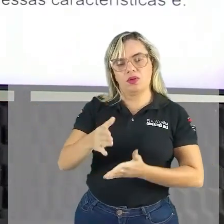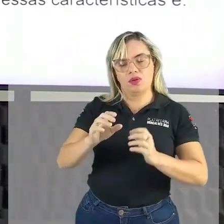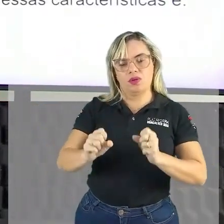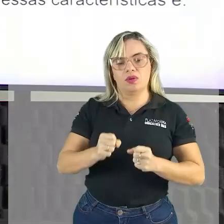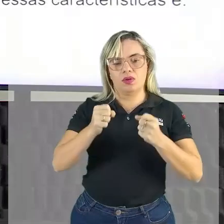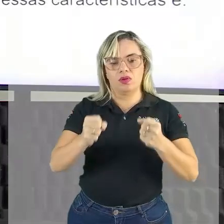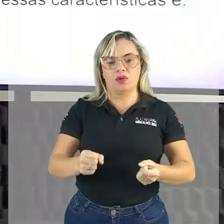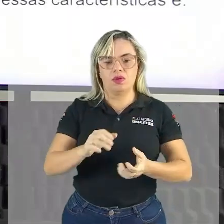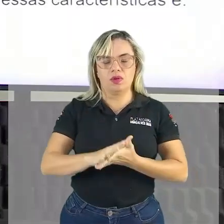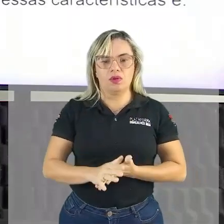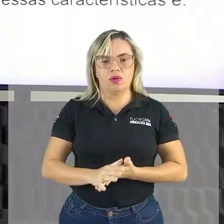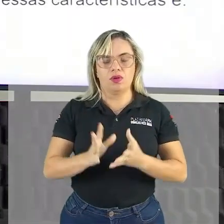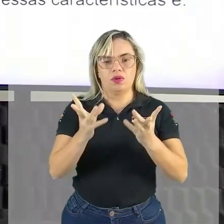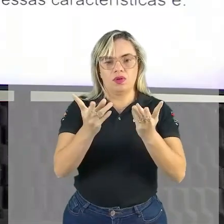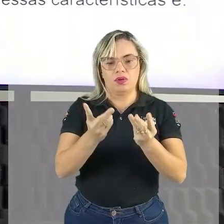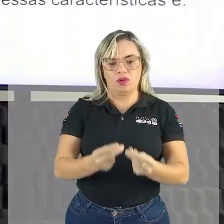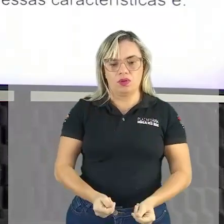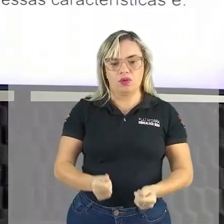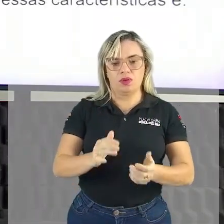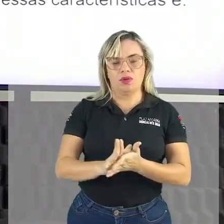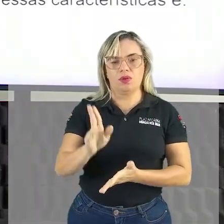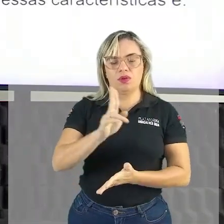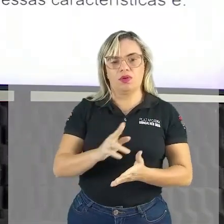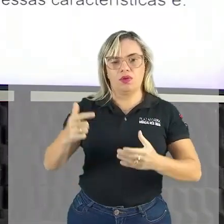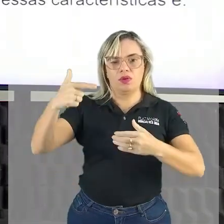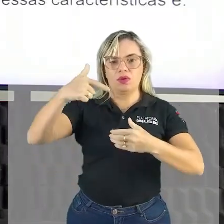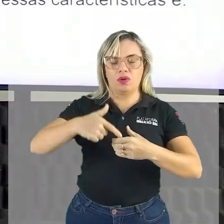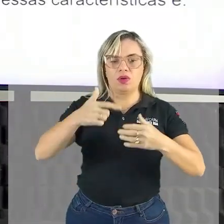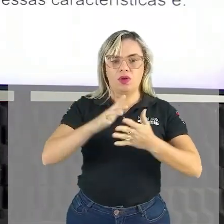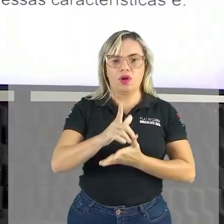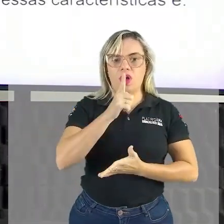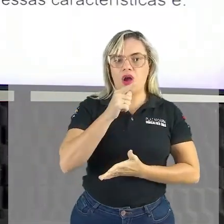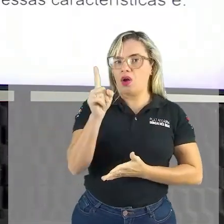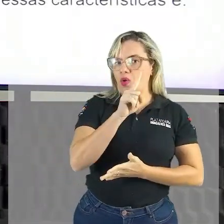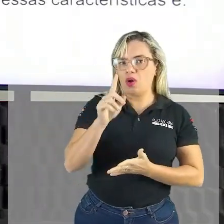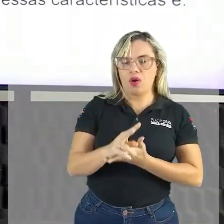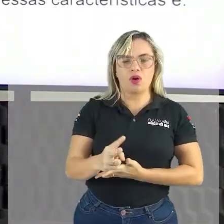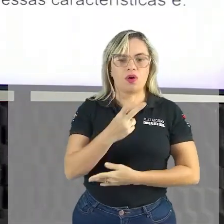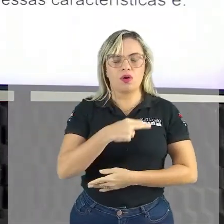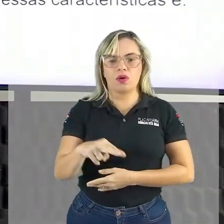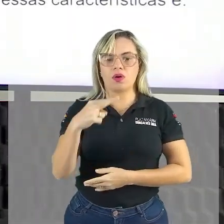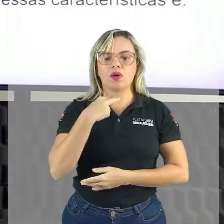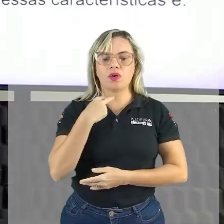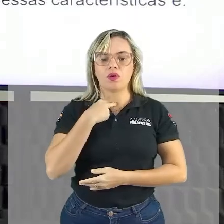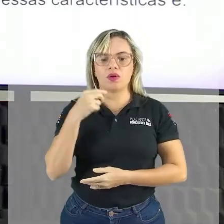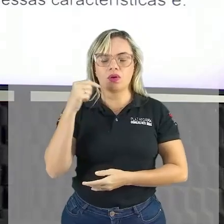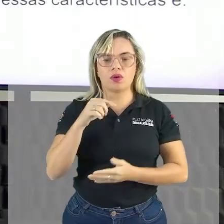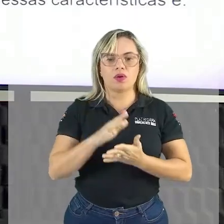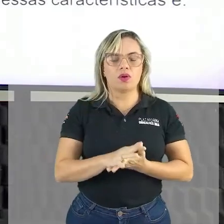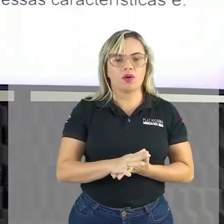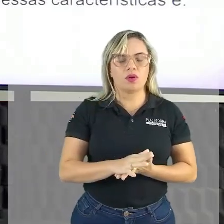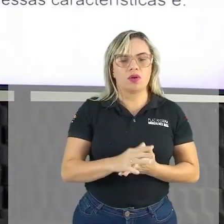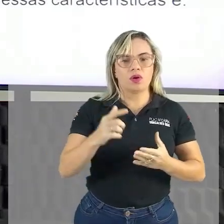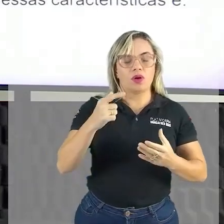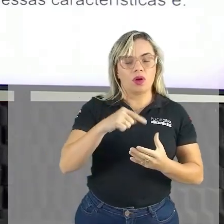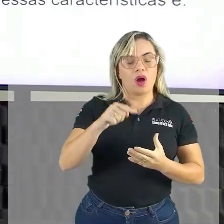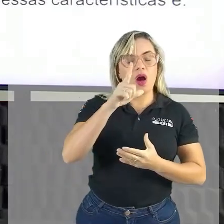diretamente. Eu posso pegar a substância que está aqui e usar como combustível. E a água eu não posso. Eu preciso pegar a água e a partir dela chegar a outra coisa.